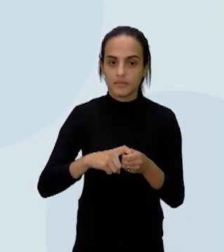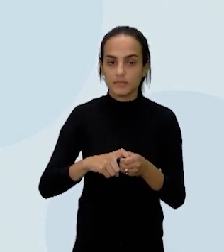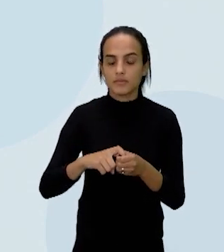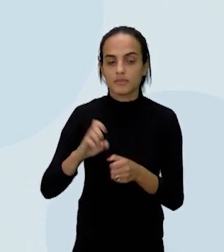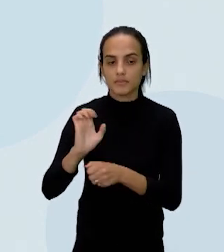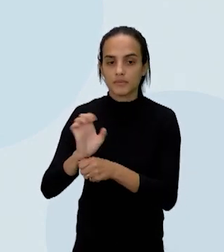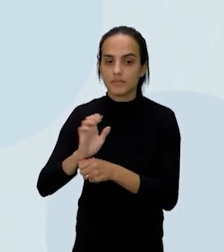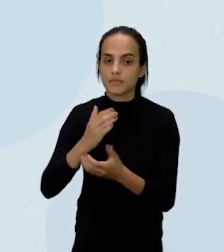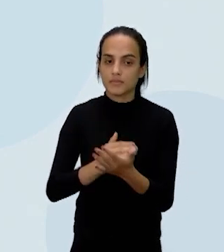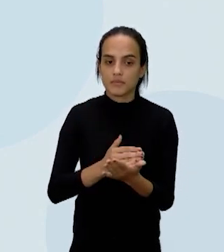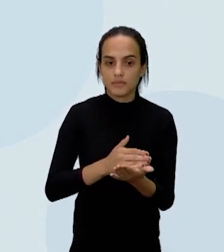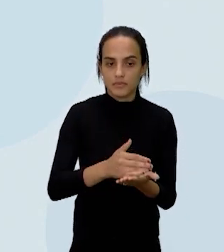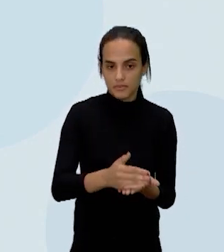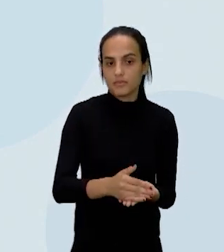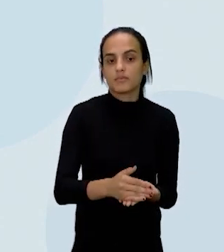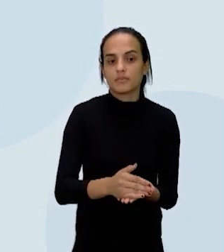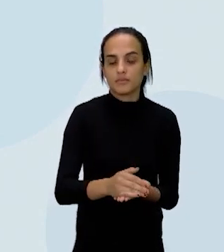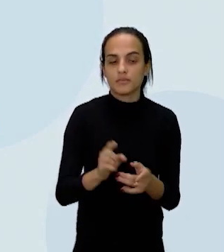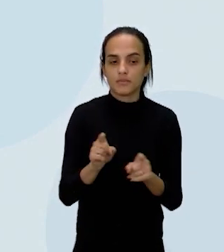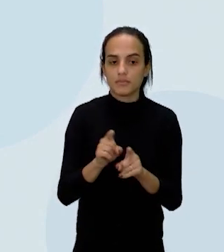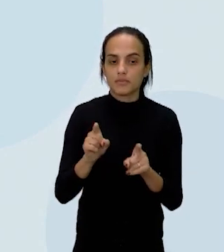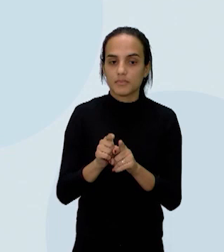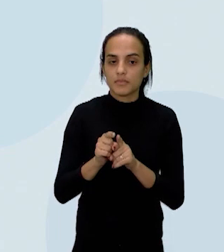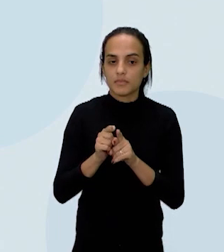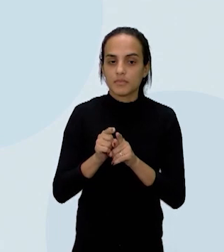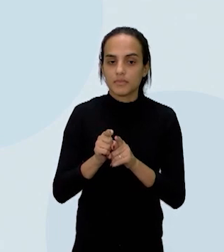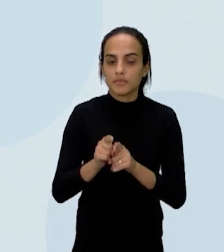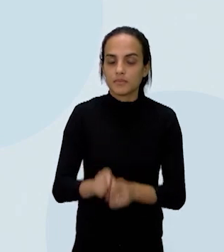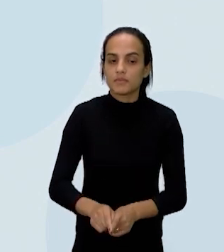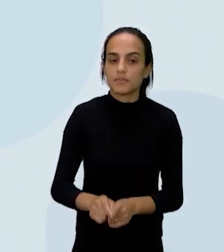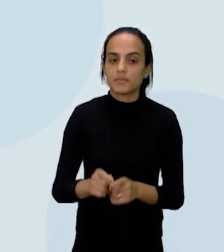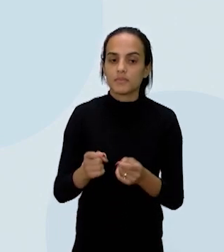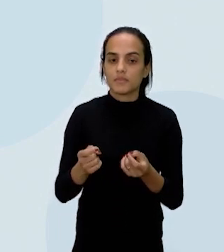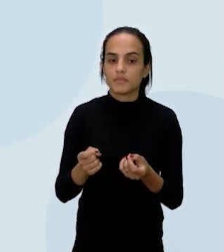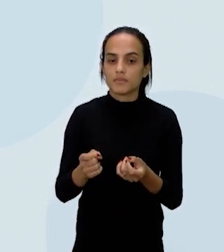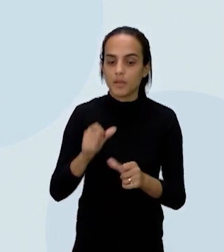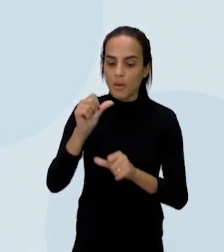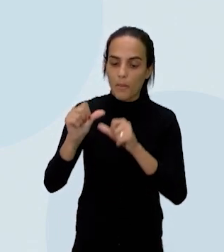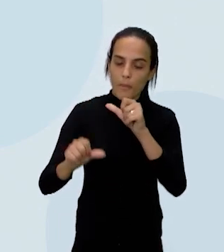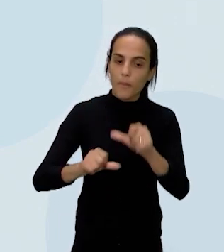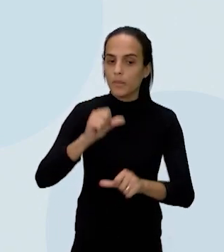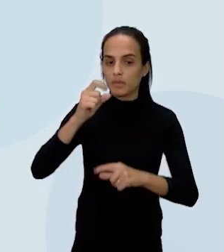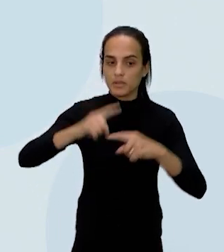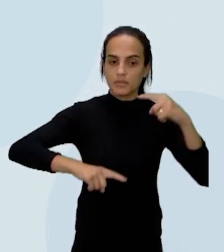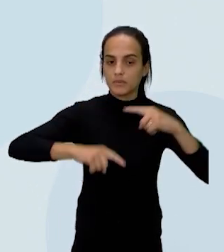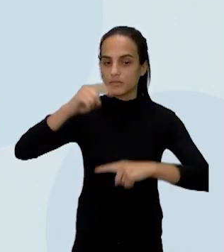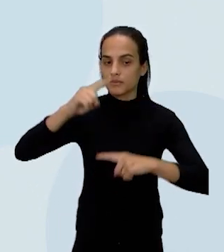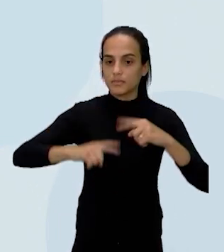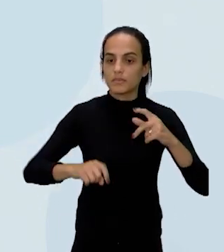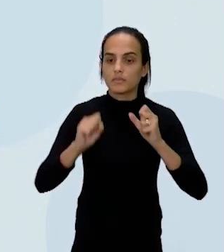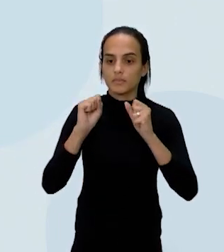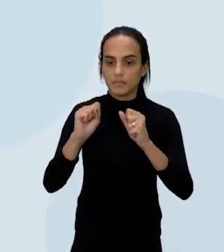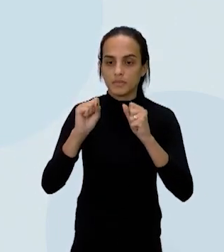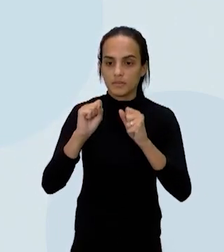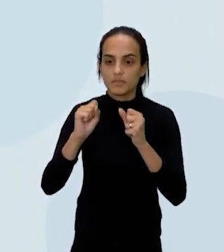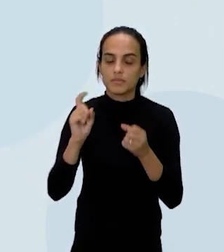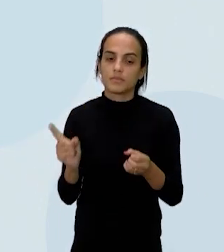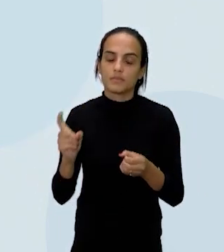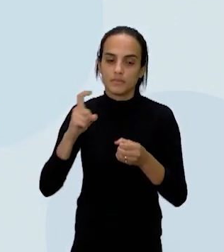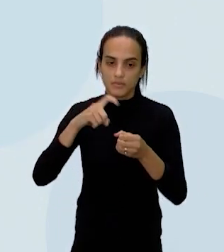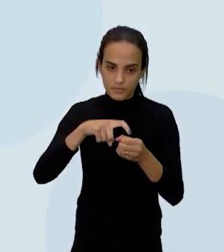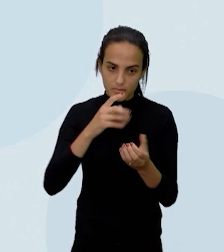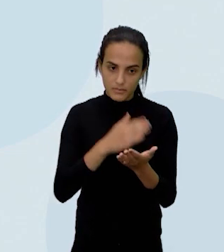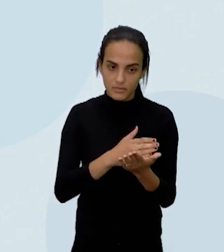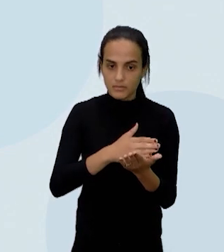inicial, ou seja, os reagentes se convertem em produtos e eles podem retornar à forma inicial.